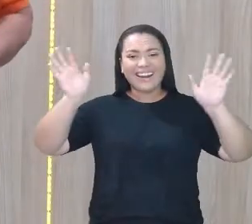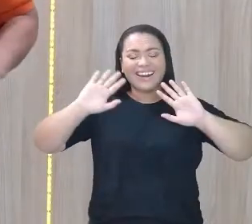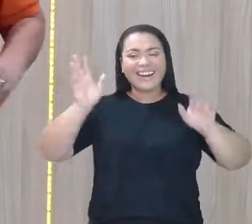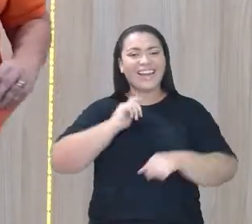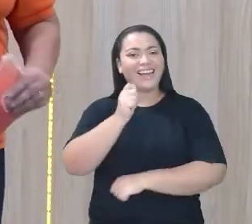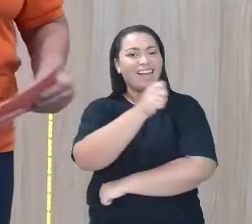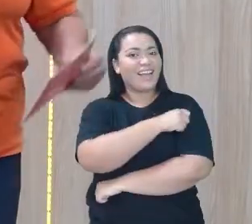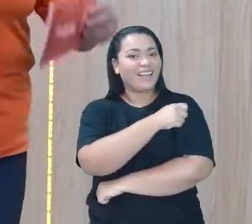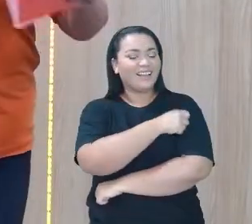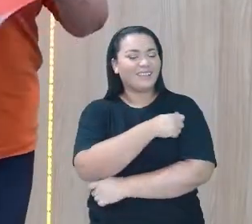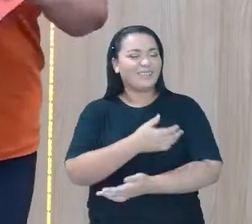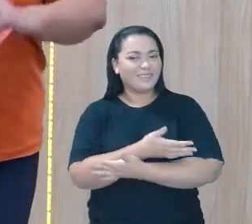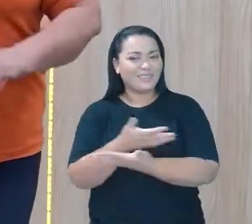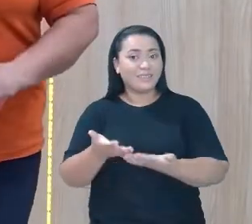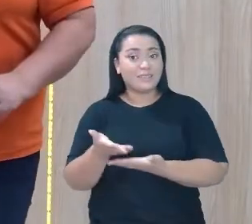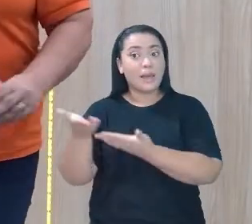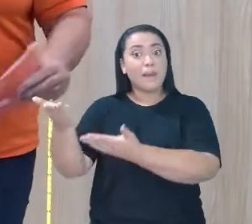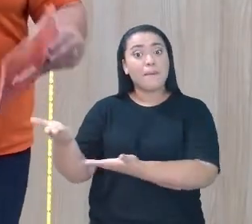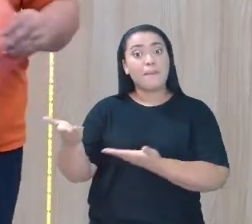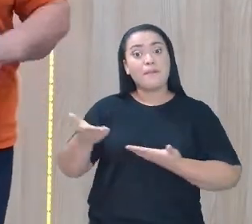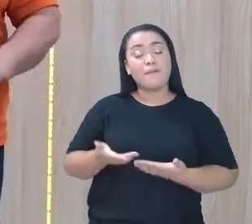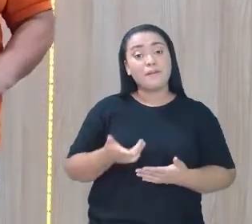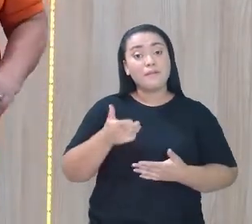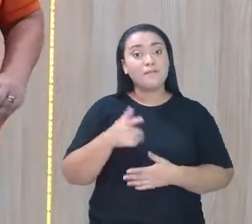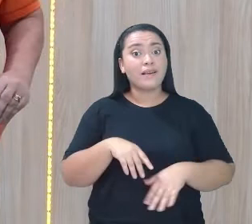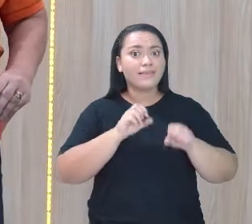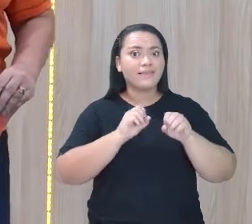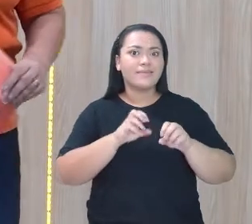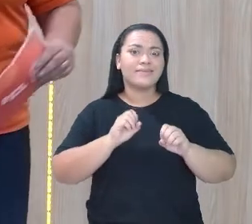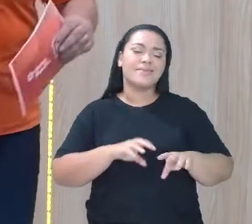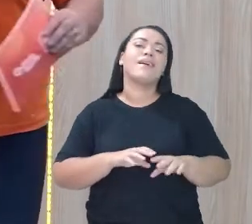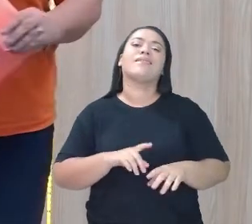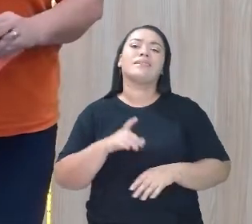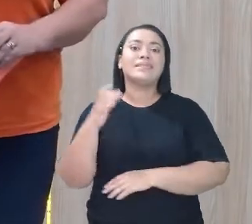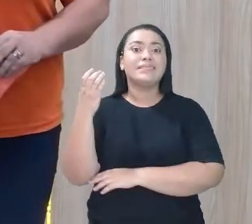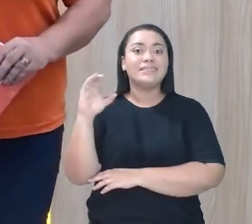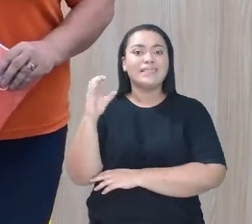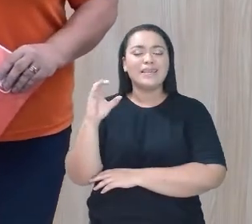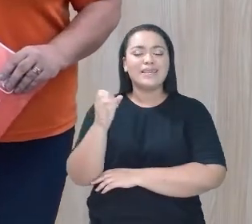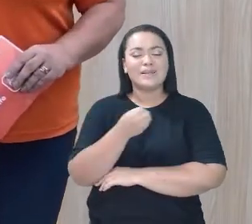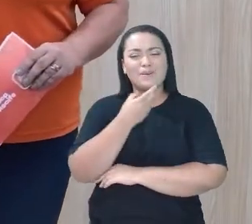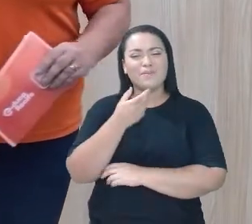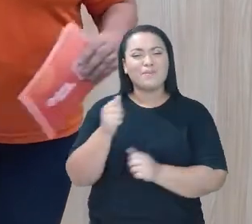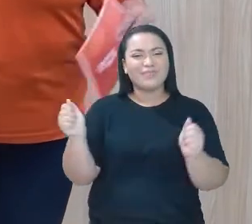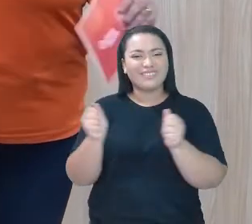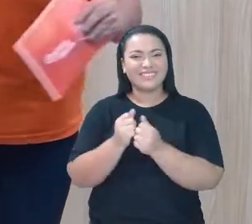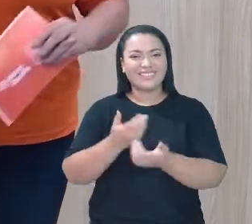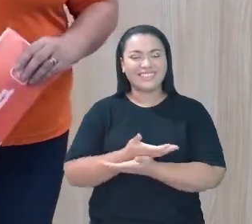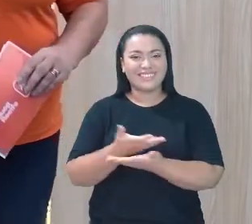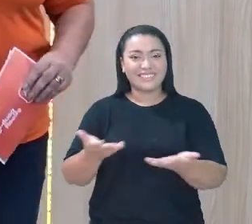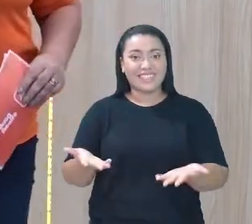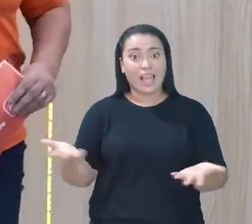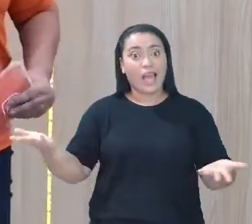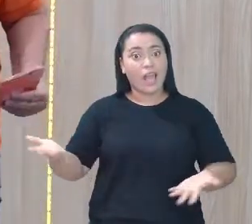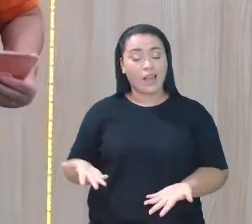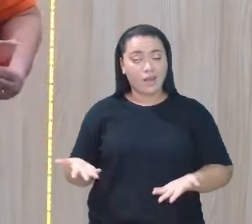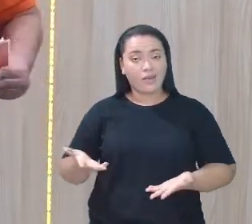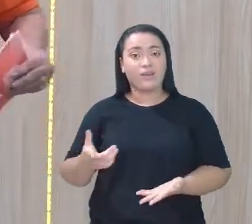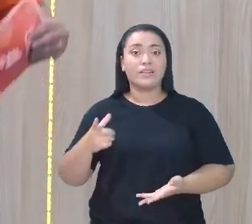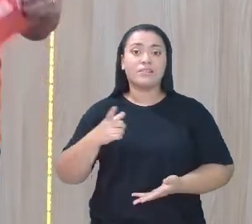Olá, alunos e alunas. Bem-vindos a mais uma aula de ciência. Que bom estar aqui com vocês. Estamos aí